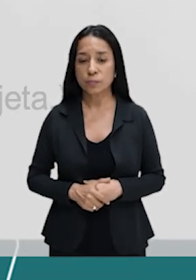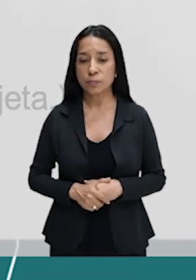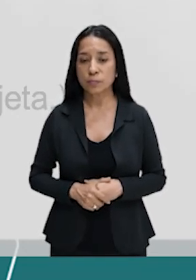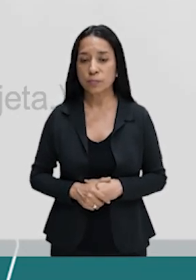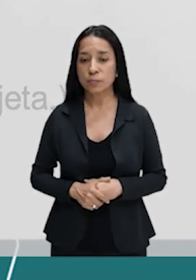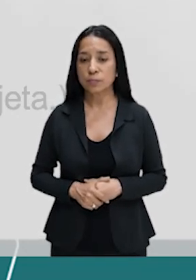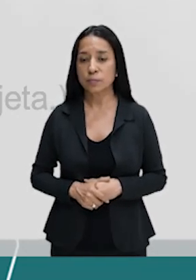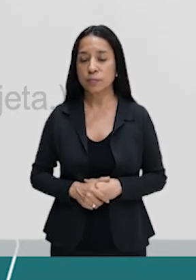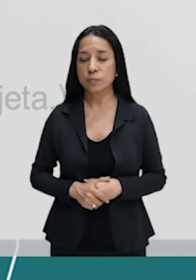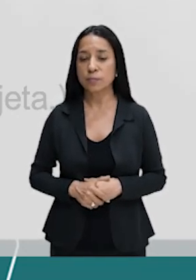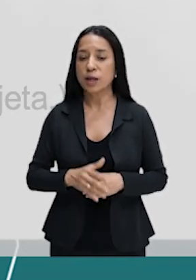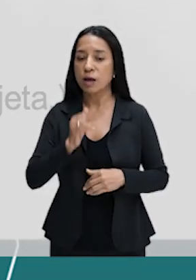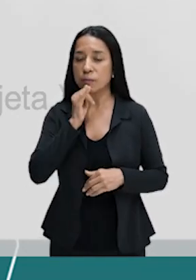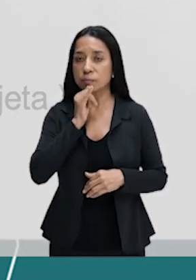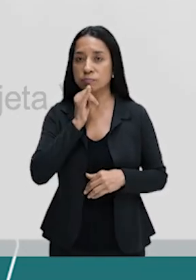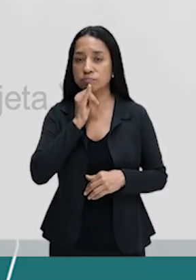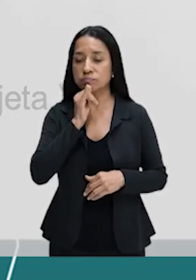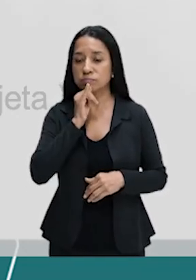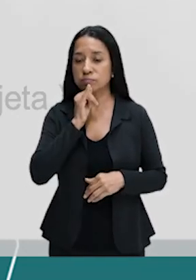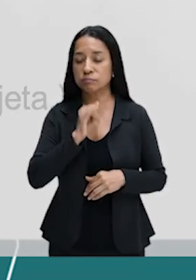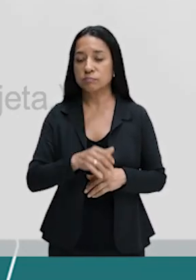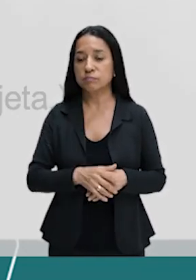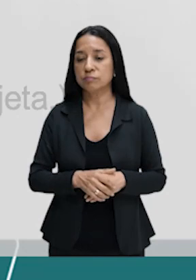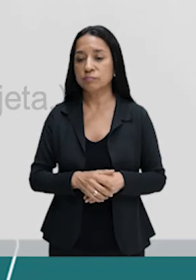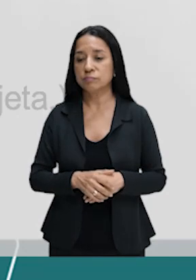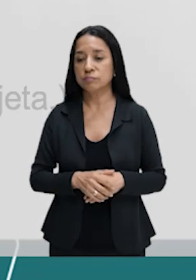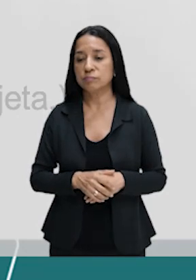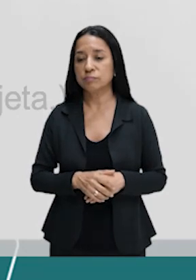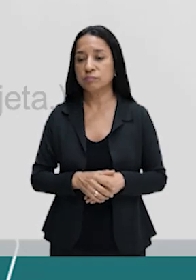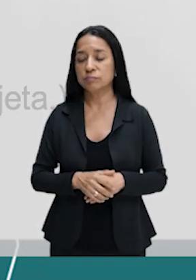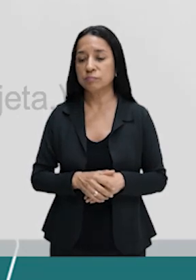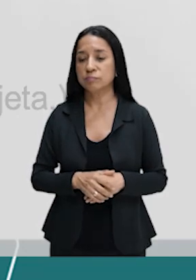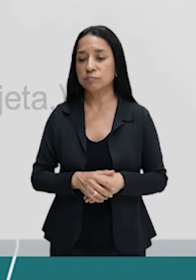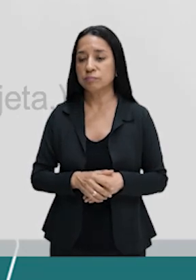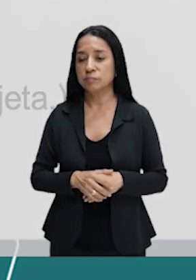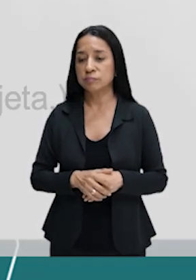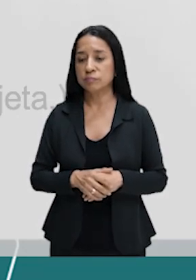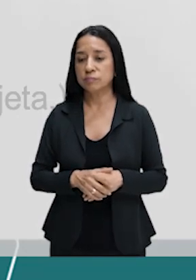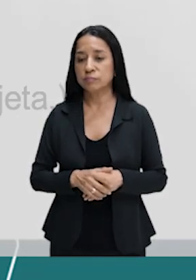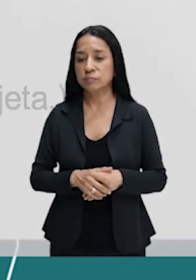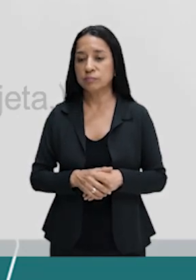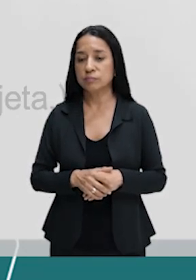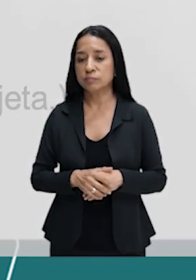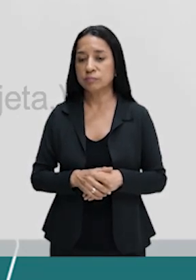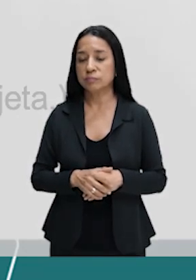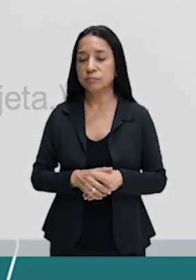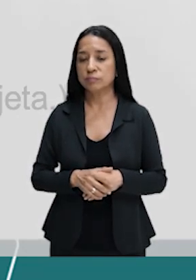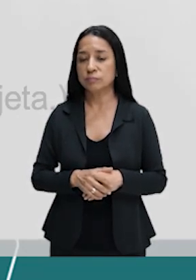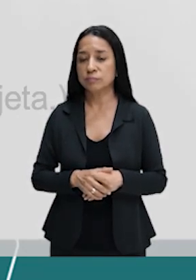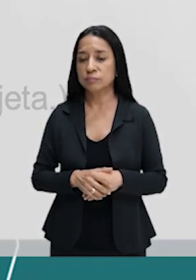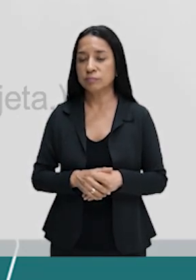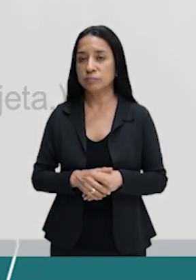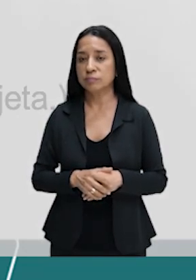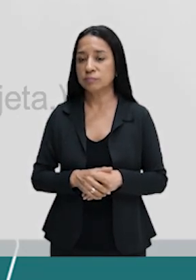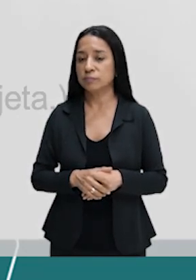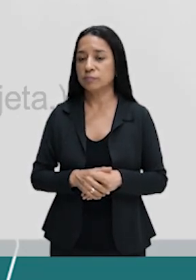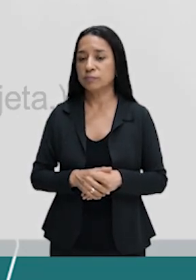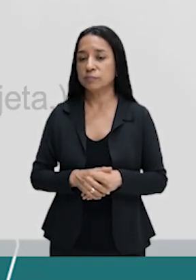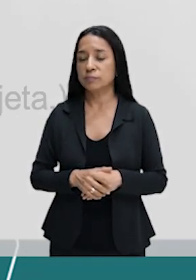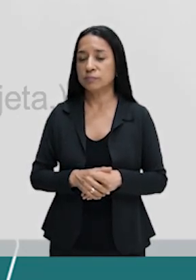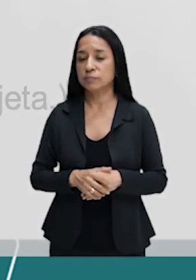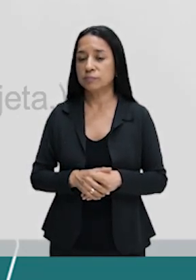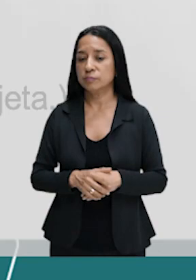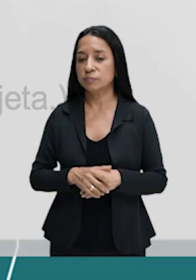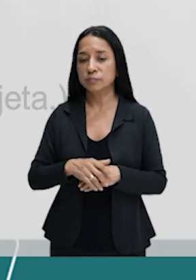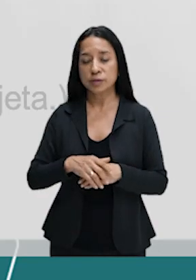Então, siempre doy 10% de propina, tá? Lembra